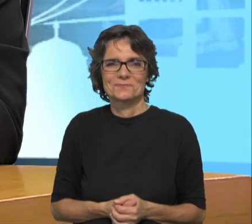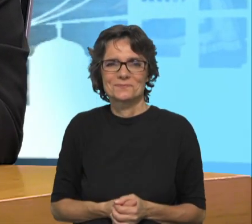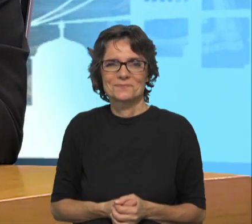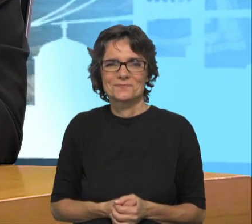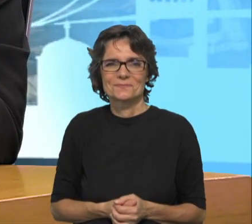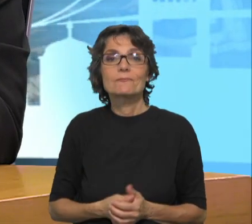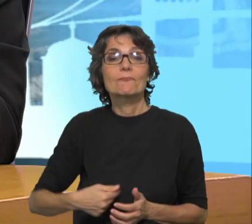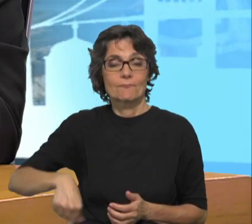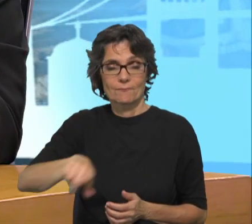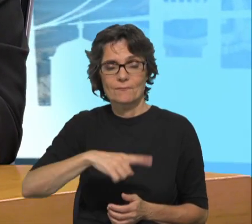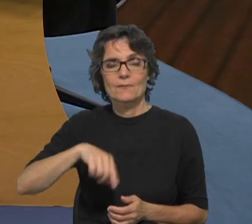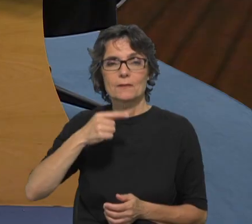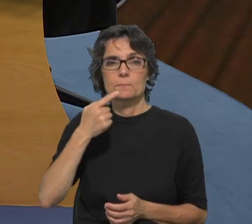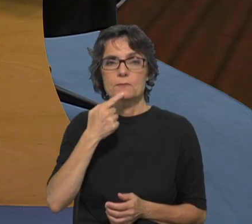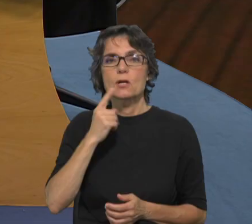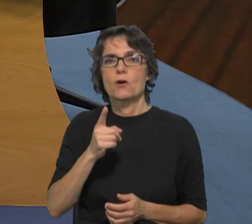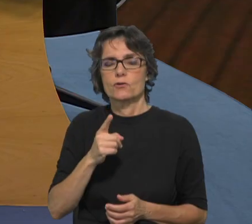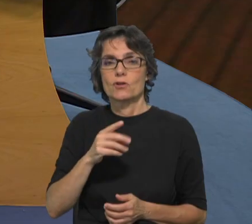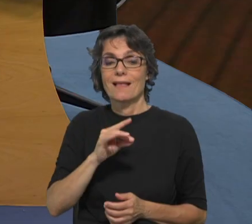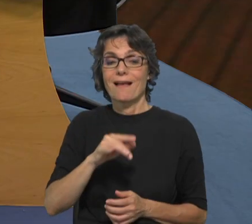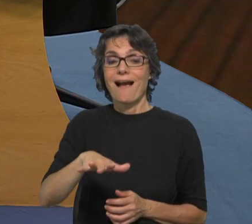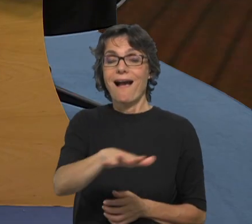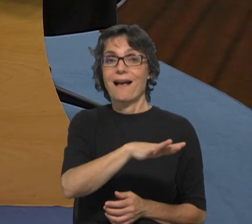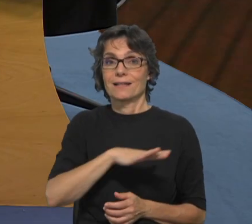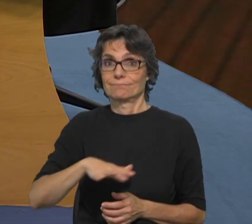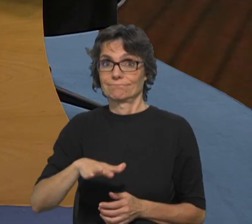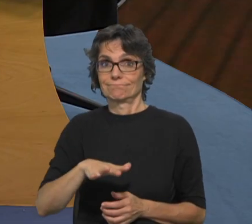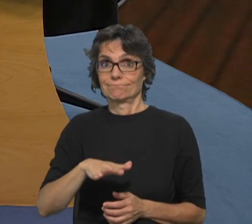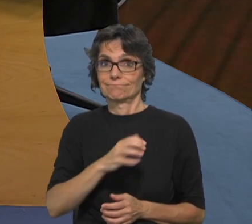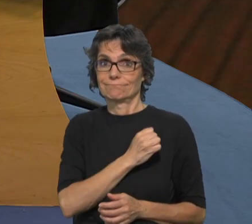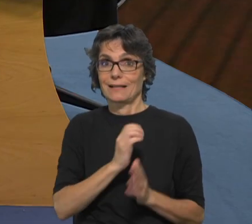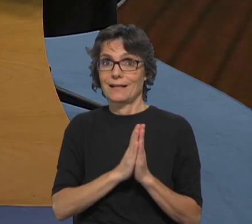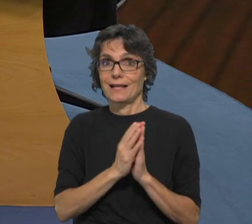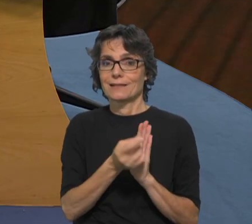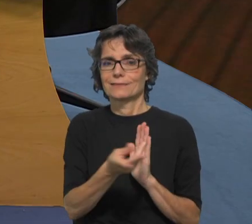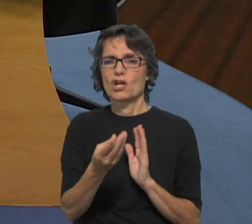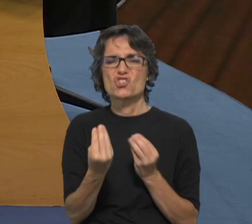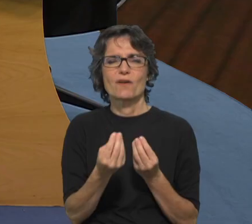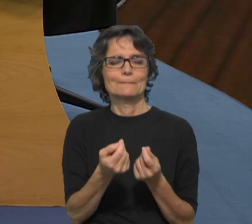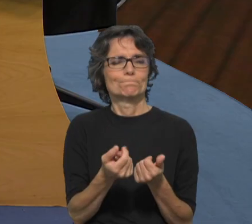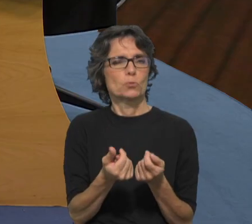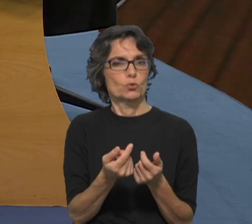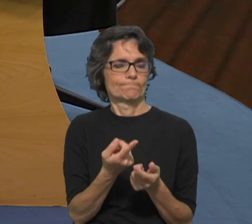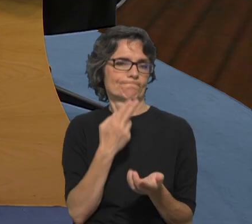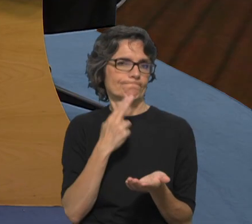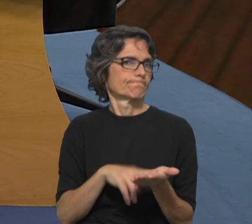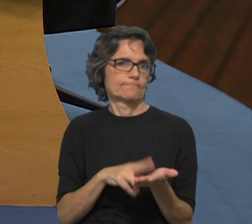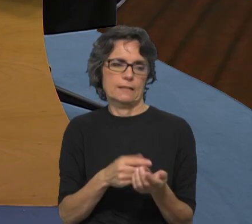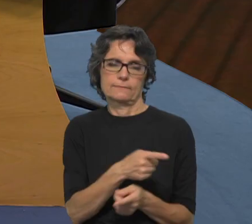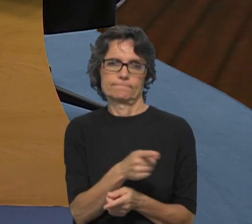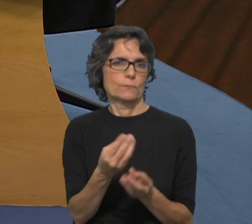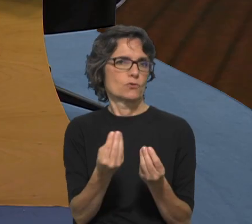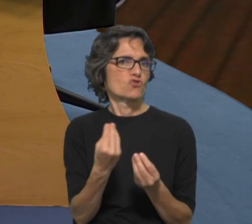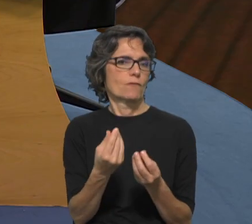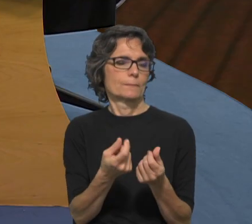demos conta foi de uma diocese com pouca juventude. Isto é um facto. Somos poucos e dentro